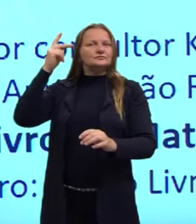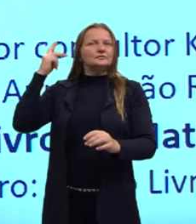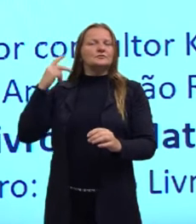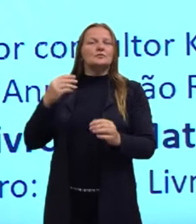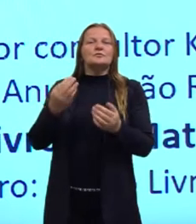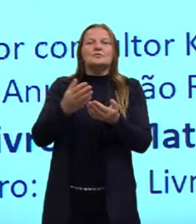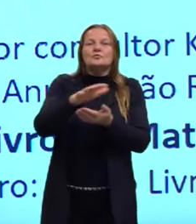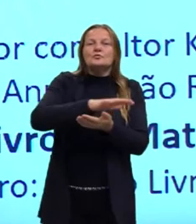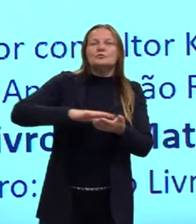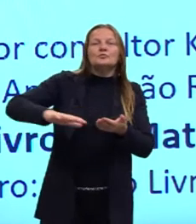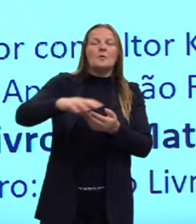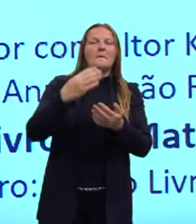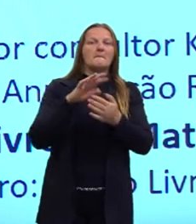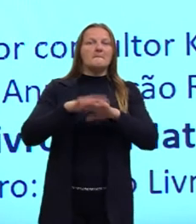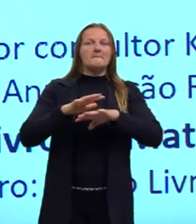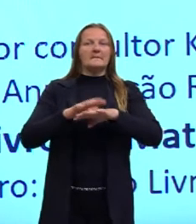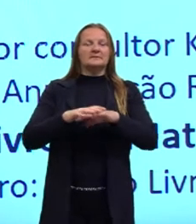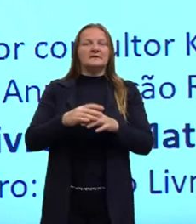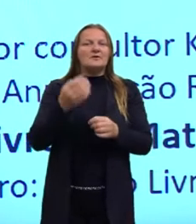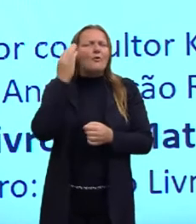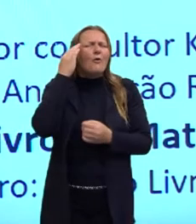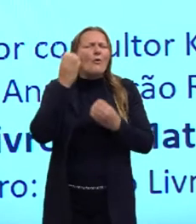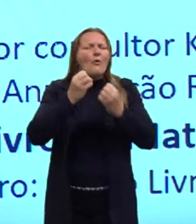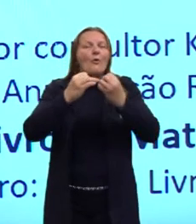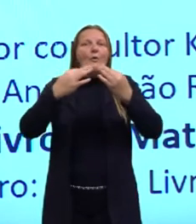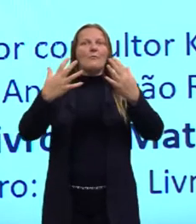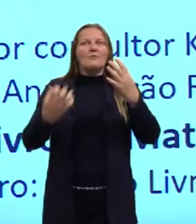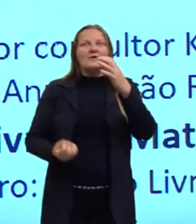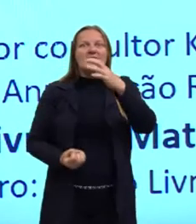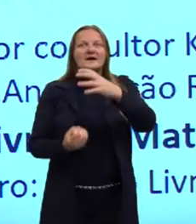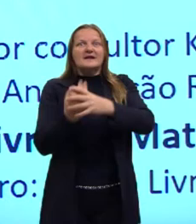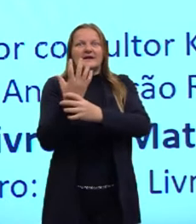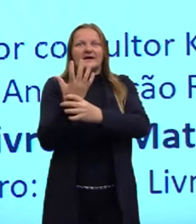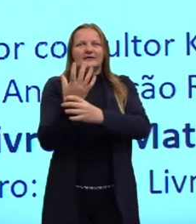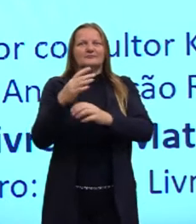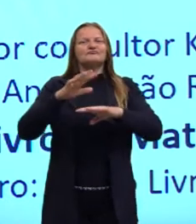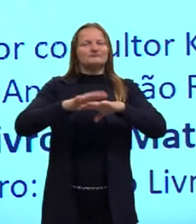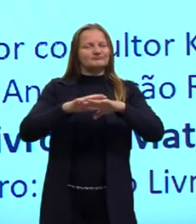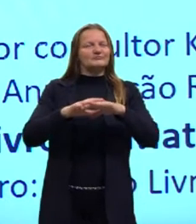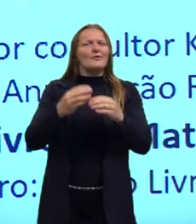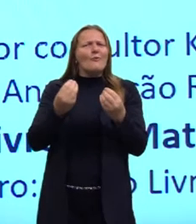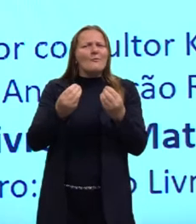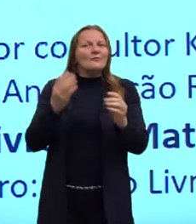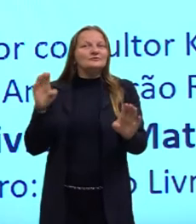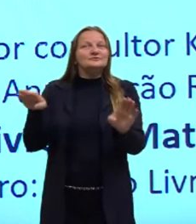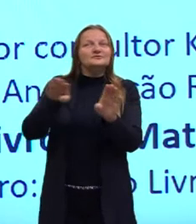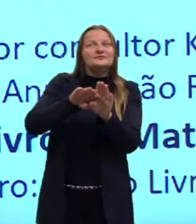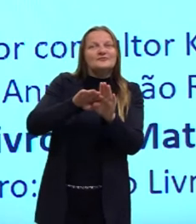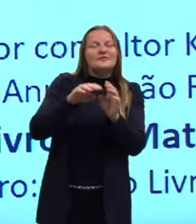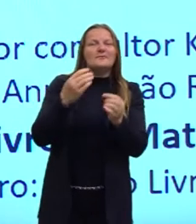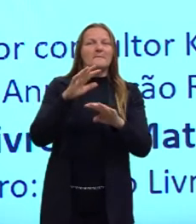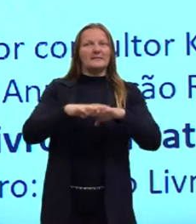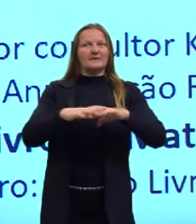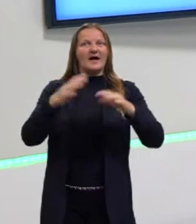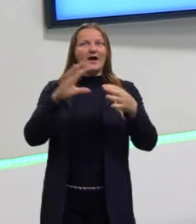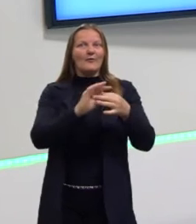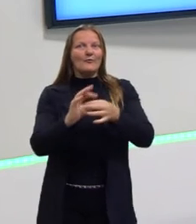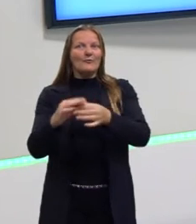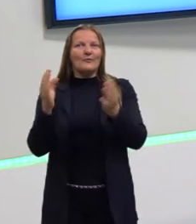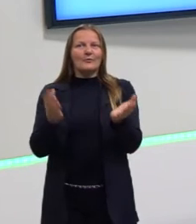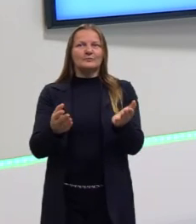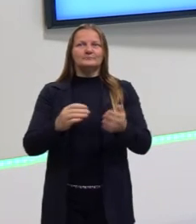da Matemática quem gosta de entender como surgiram né as coisas como que nós chegamos na matemática atual